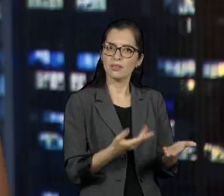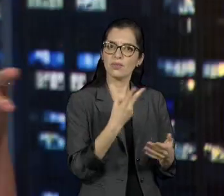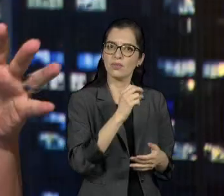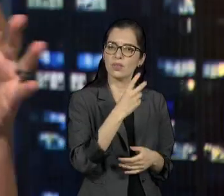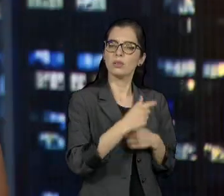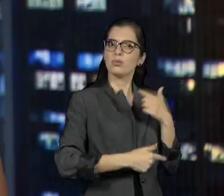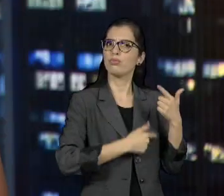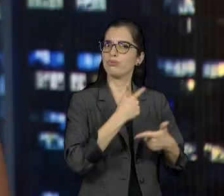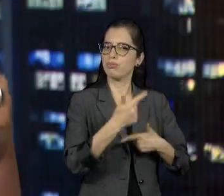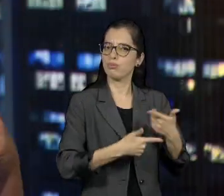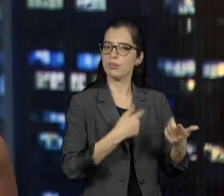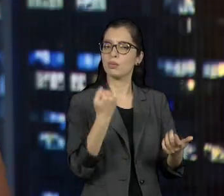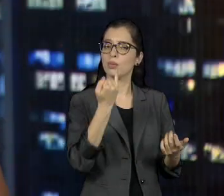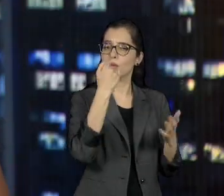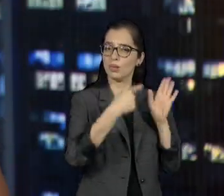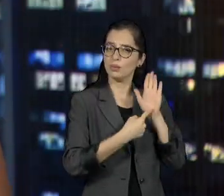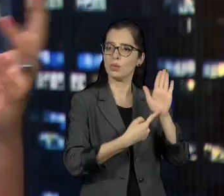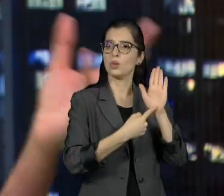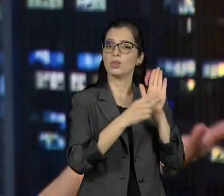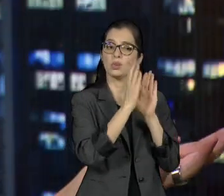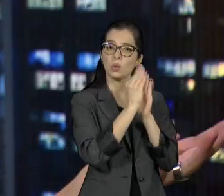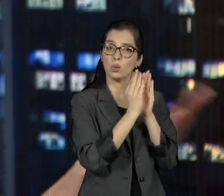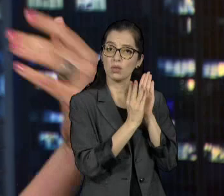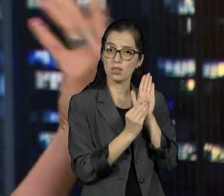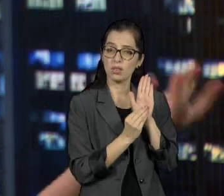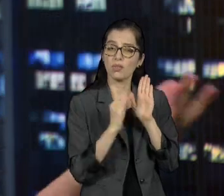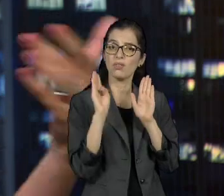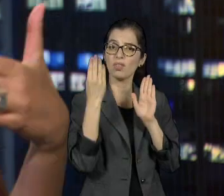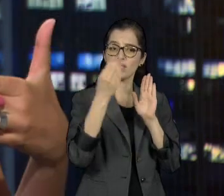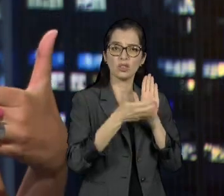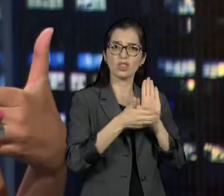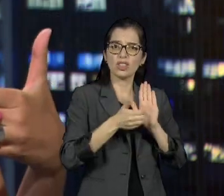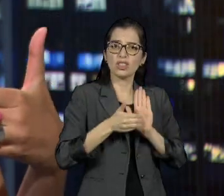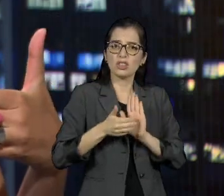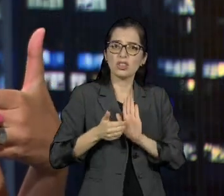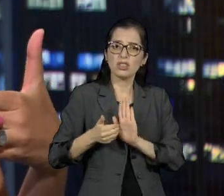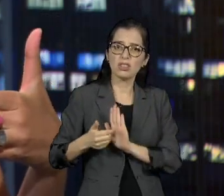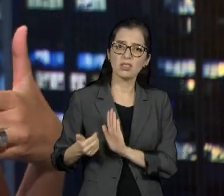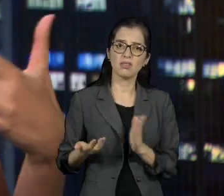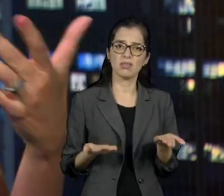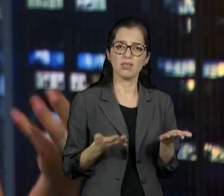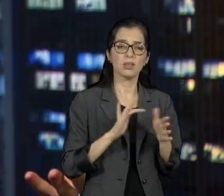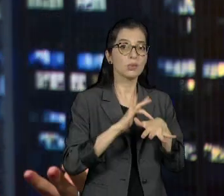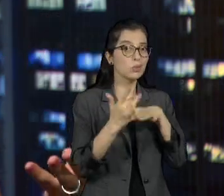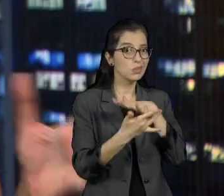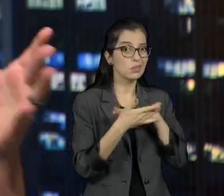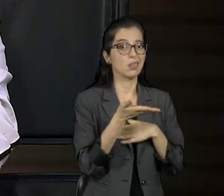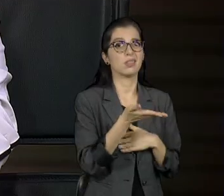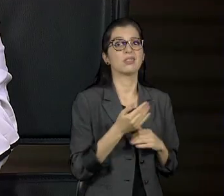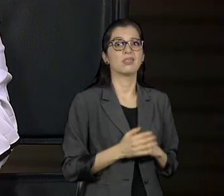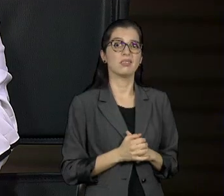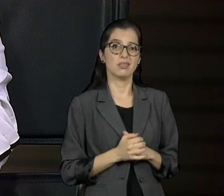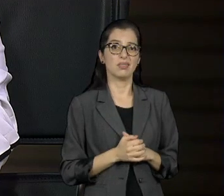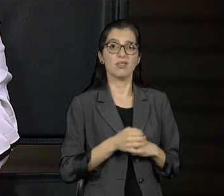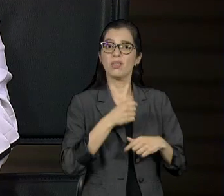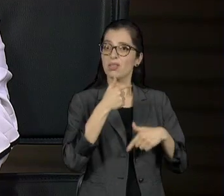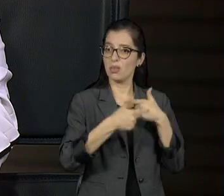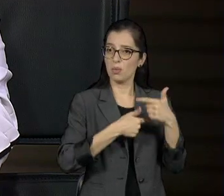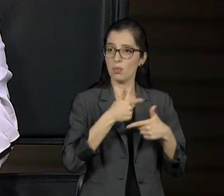retirada de conteúdo falso, tanto pelo Facebook, WhatsApp, teve junto com o trabalho com o TSE. Deu